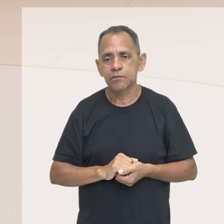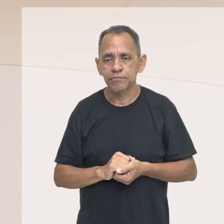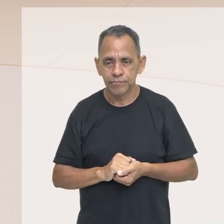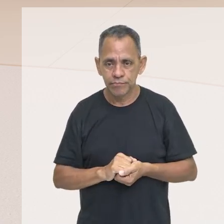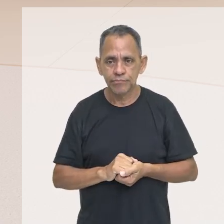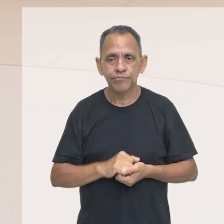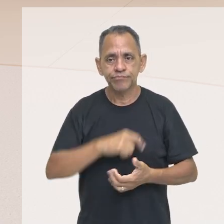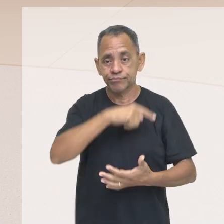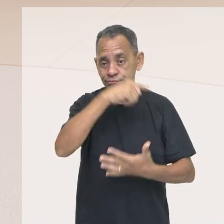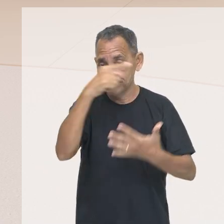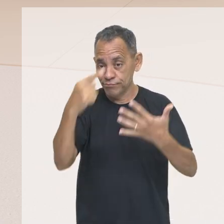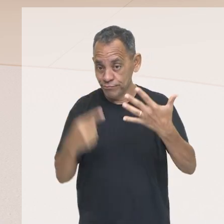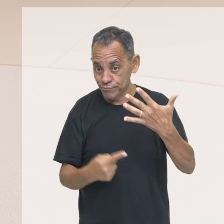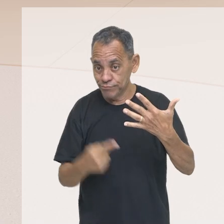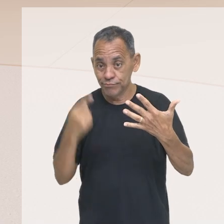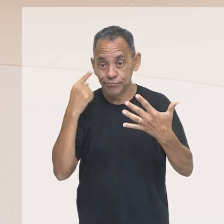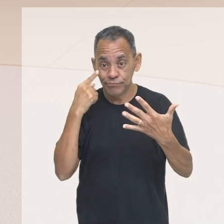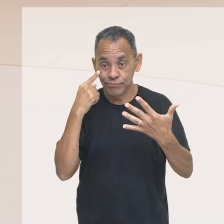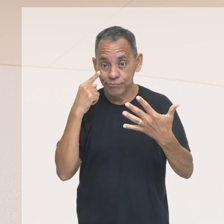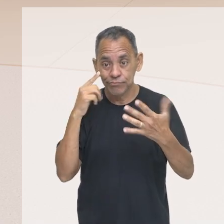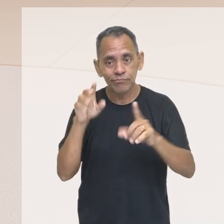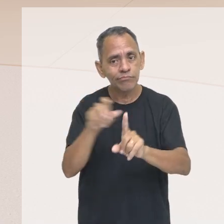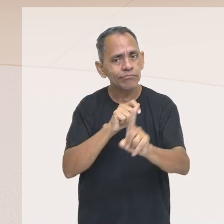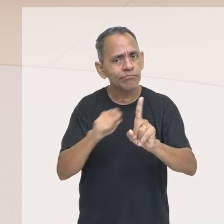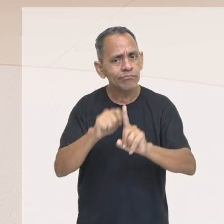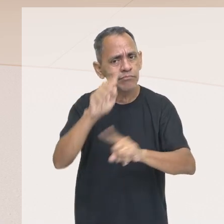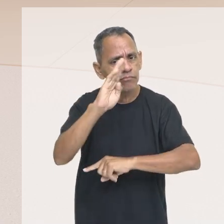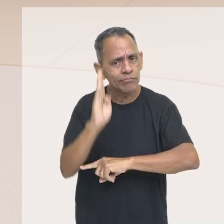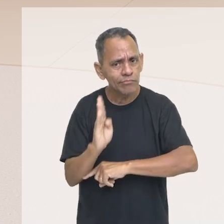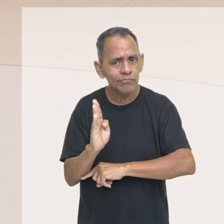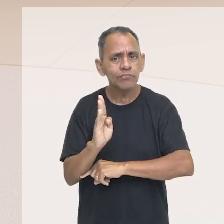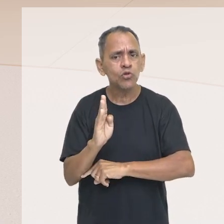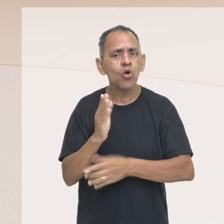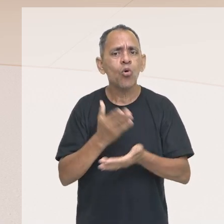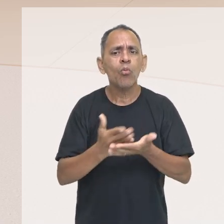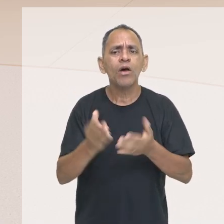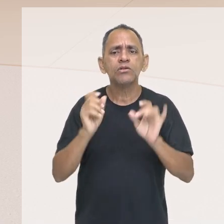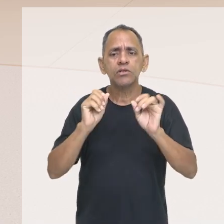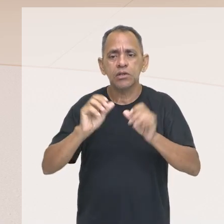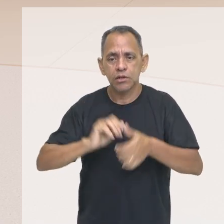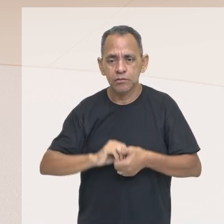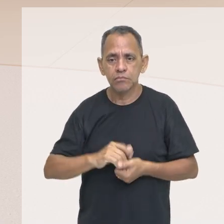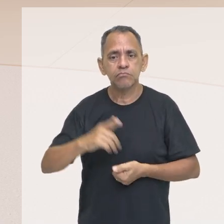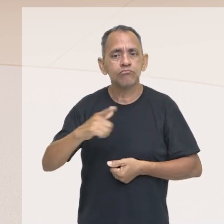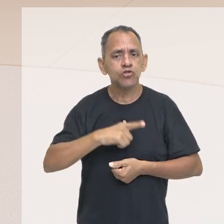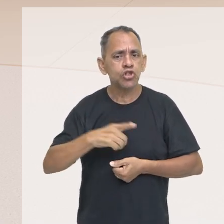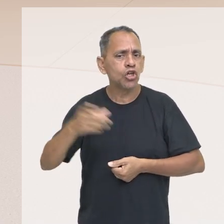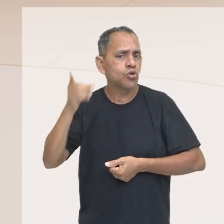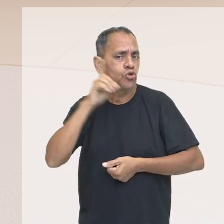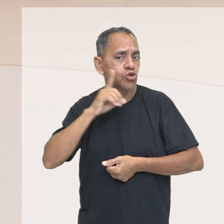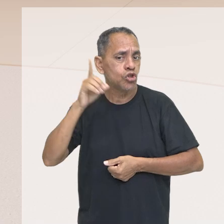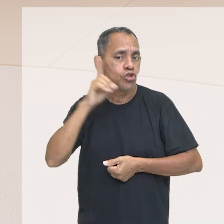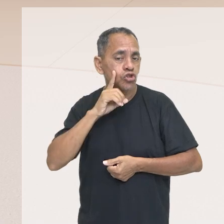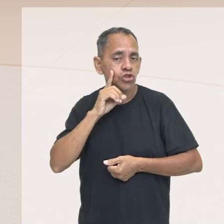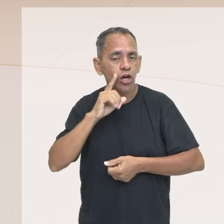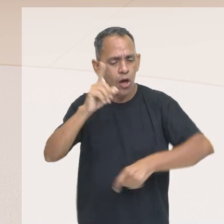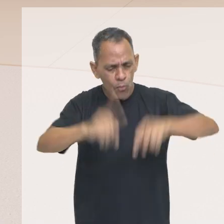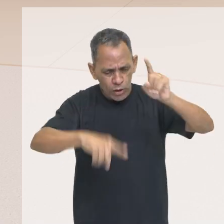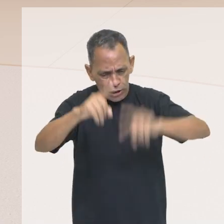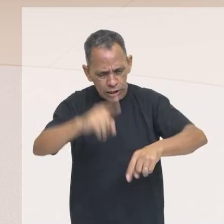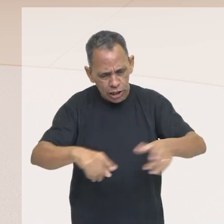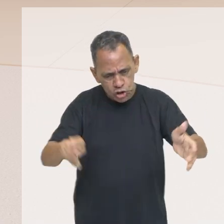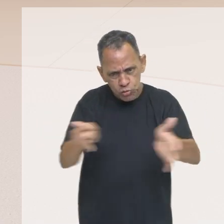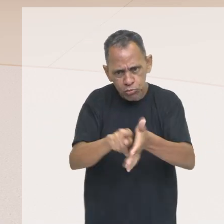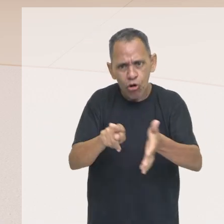aí que a sociedade brasileira vai começar, né, a ter no seu dia a dia produtos que hoje em